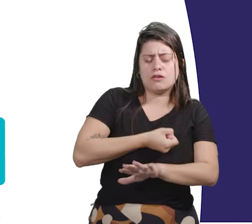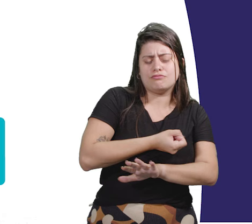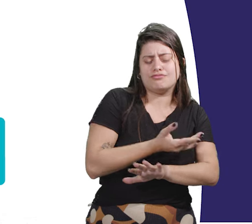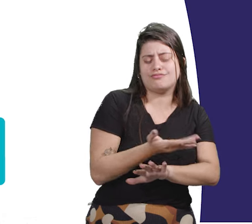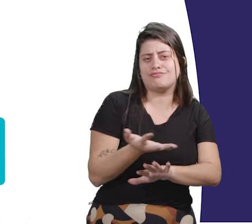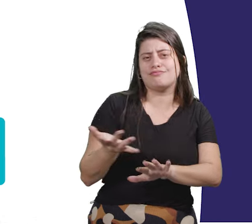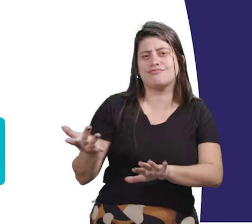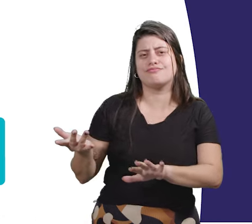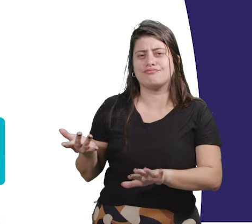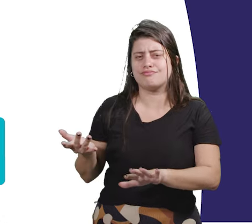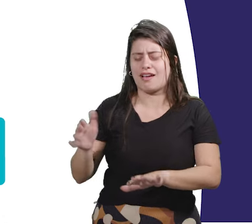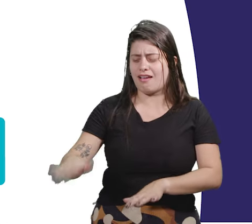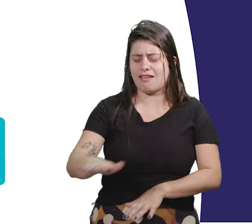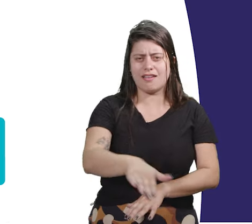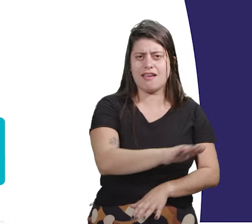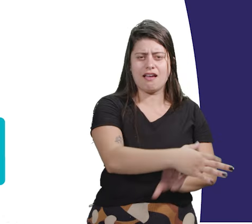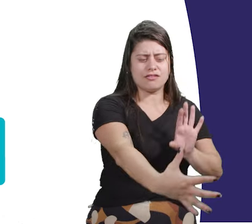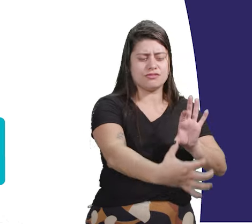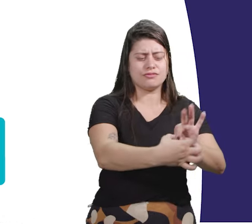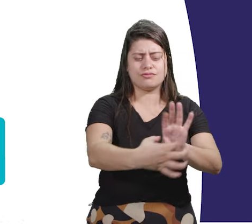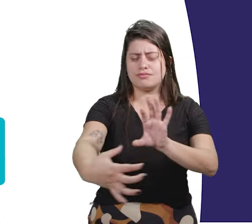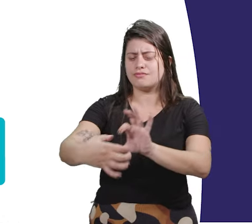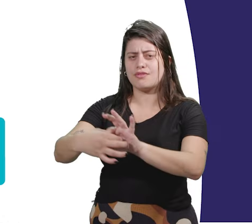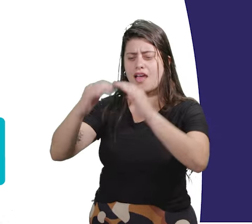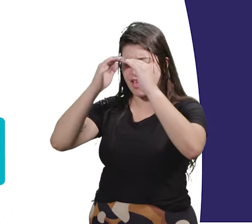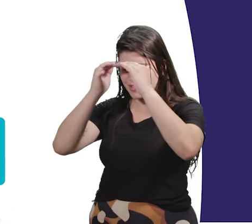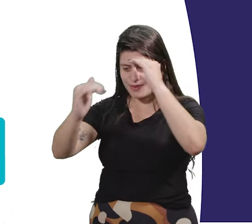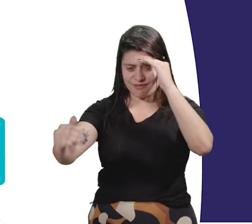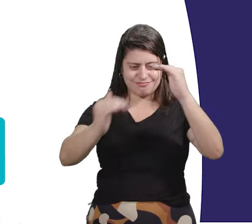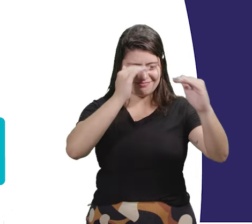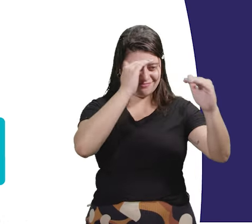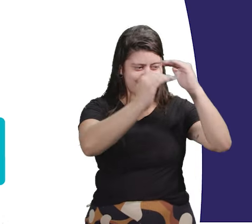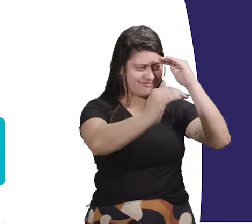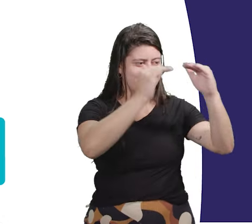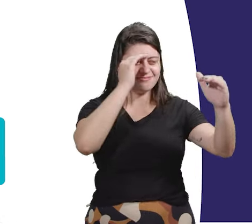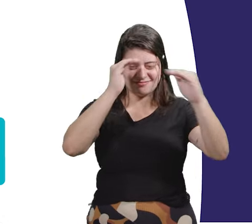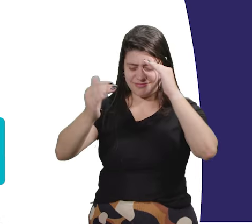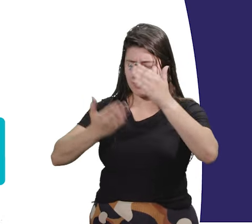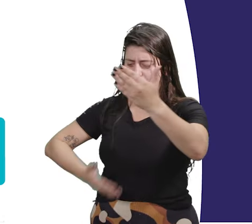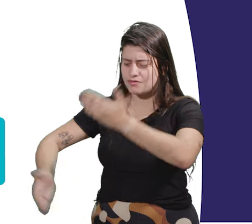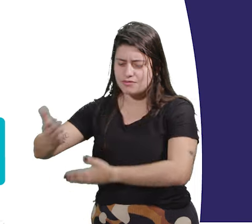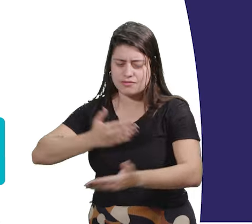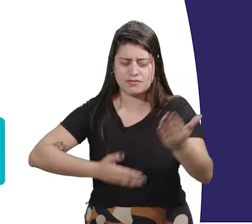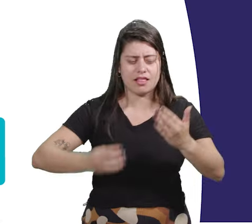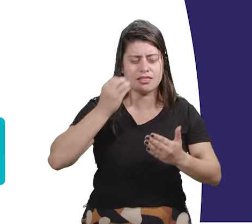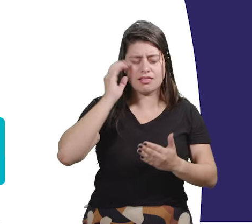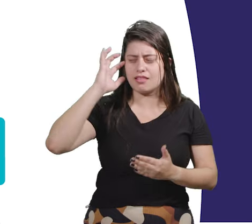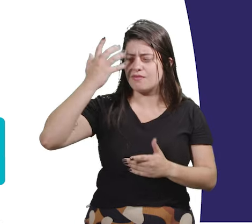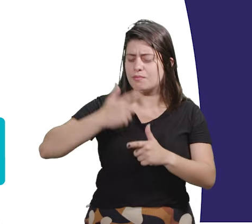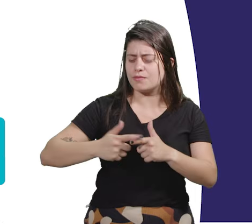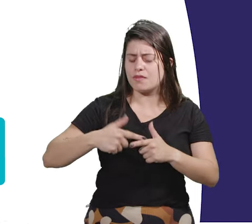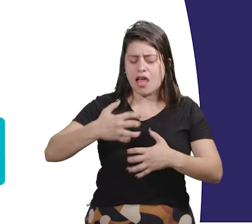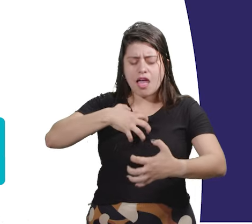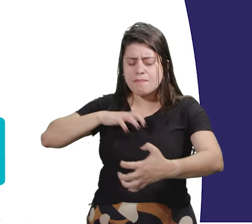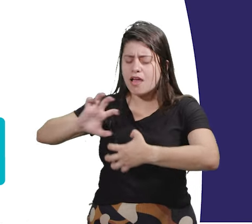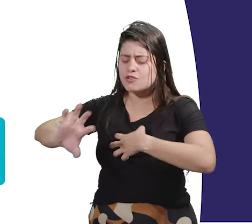crianças, né? Essa conexão, esse respeito mútuo, esse estímulo à resolução de conflitos, né? Essa empatia, porque eu